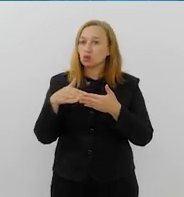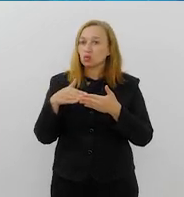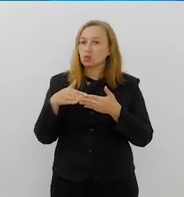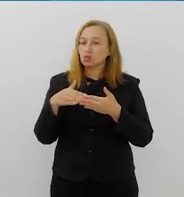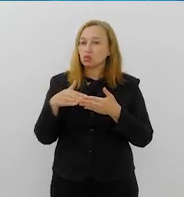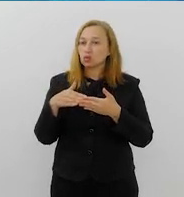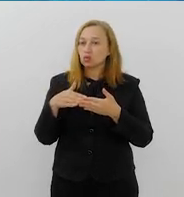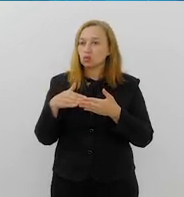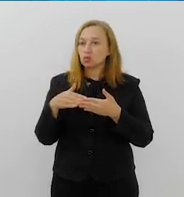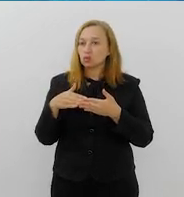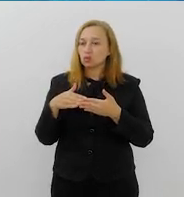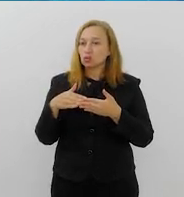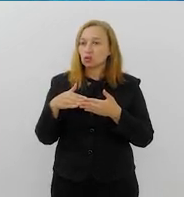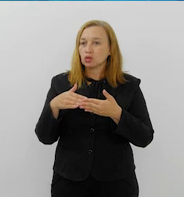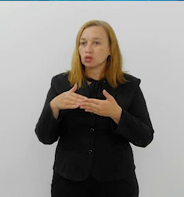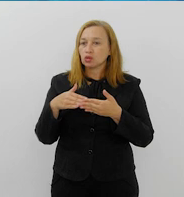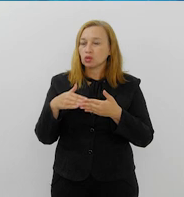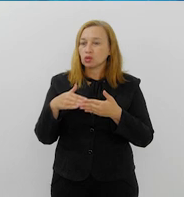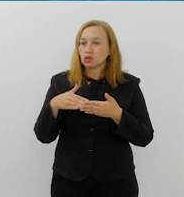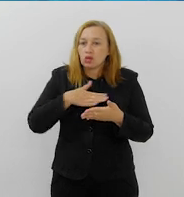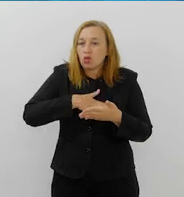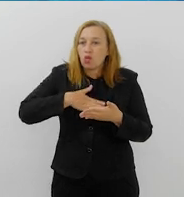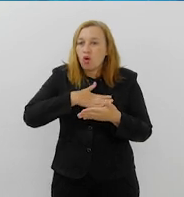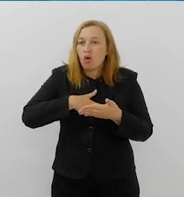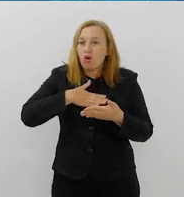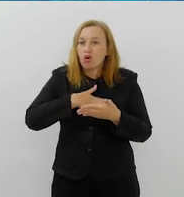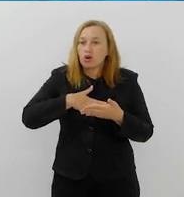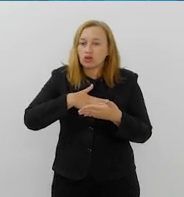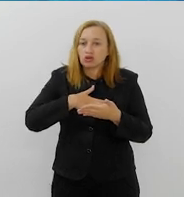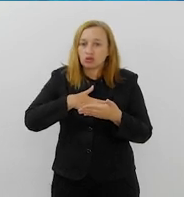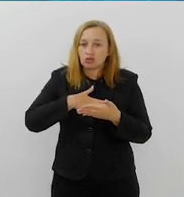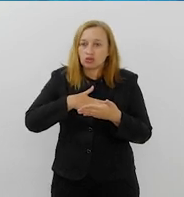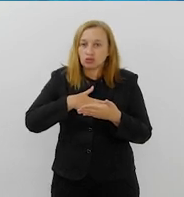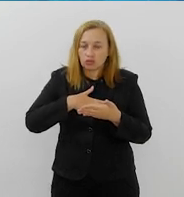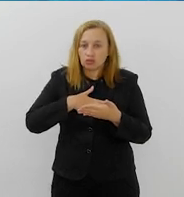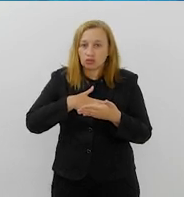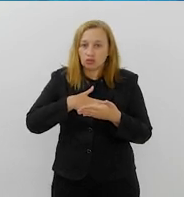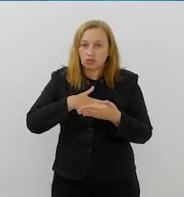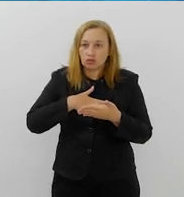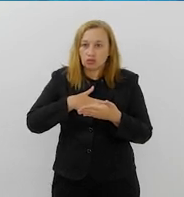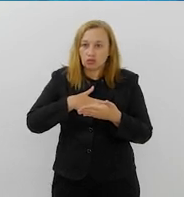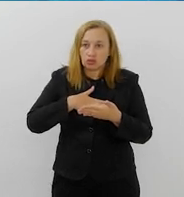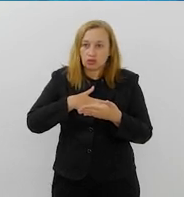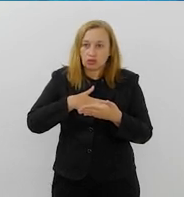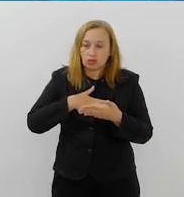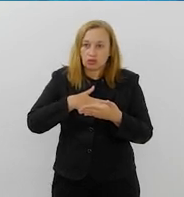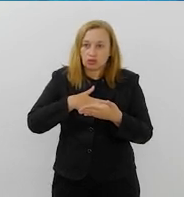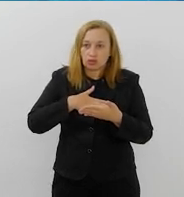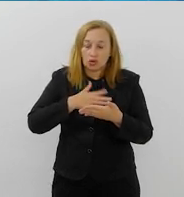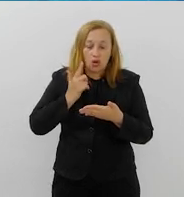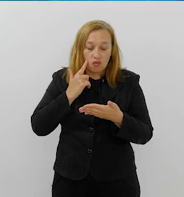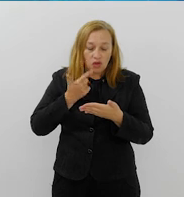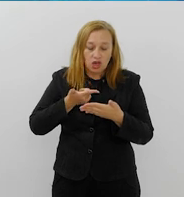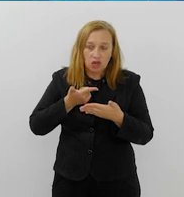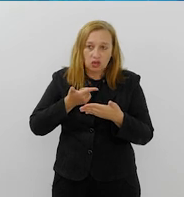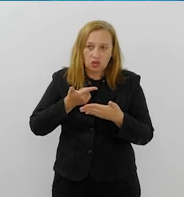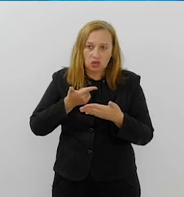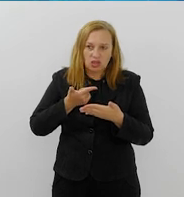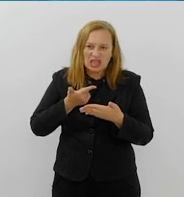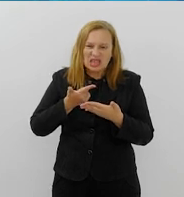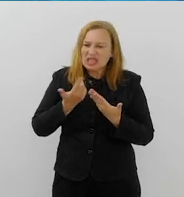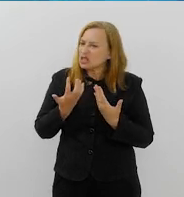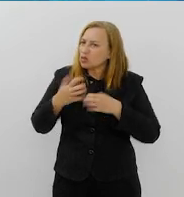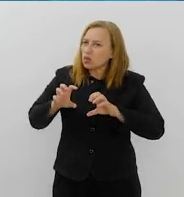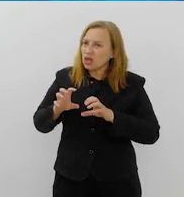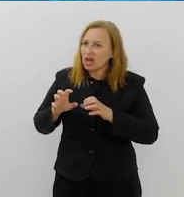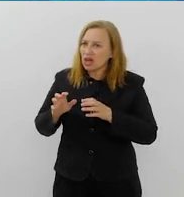os meus, minhas inquietações, minhas raivas, coloco no modo avião, coloco do meu lado e vou dormir tranquilamente. Eu não tenho o outro